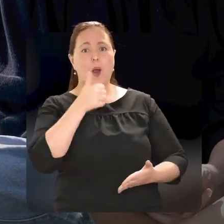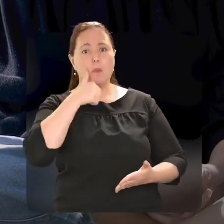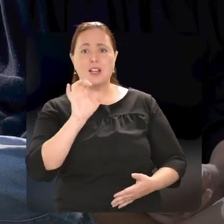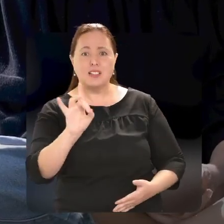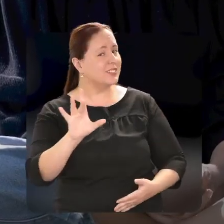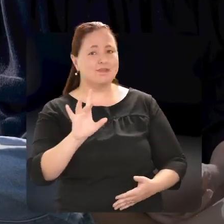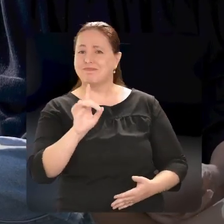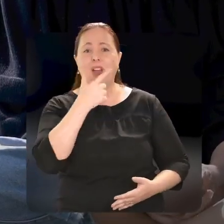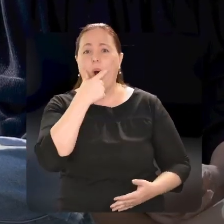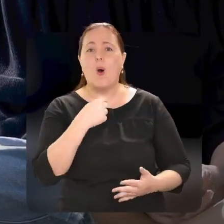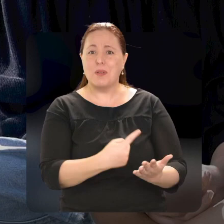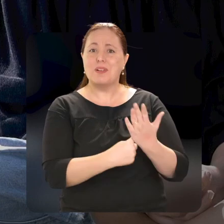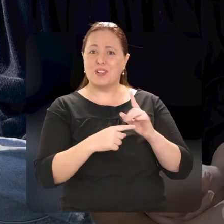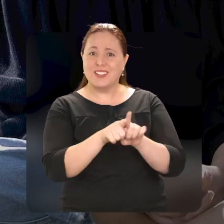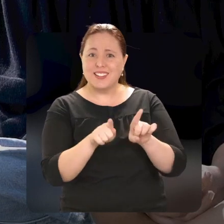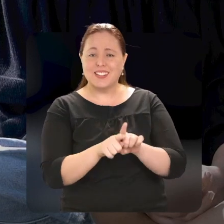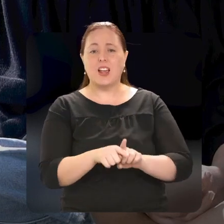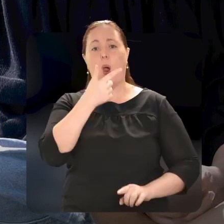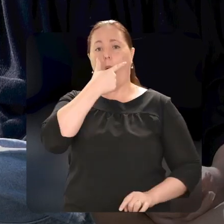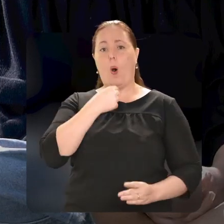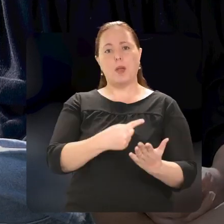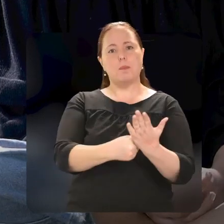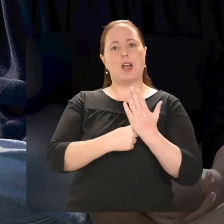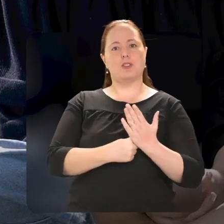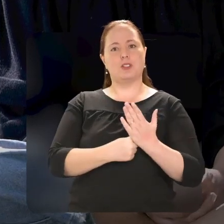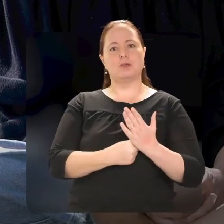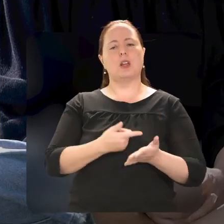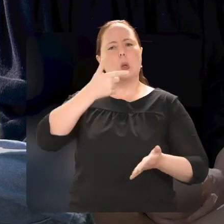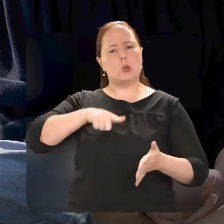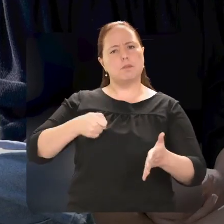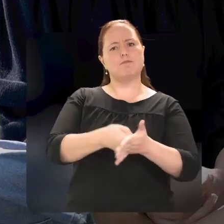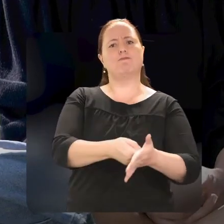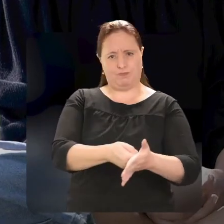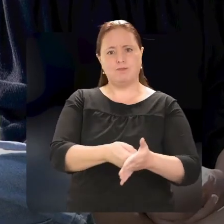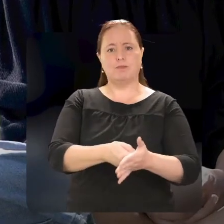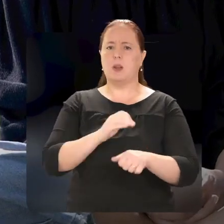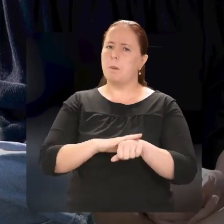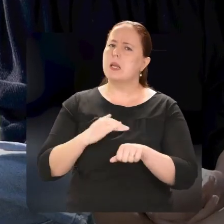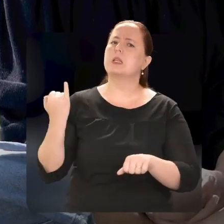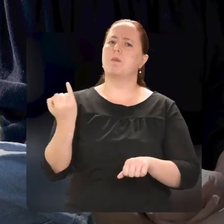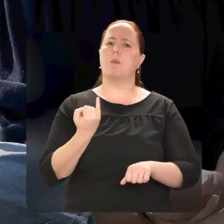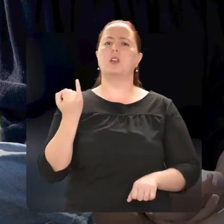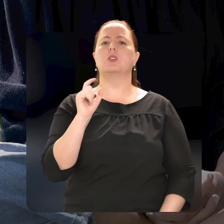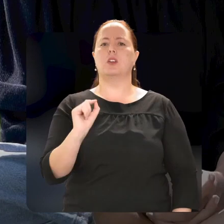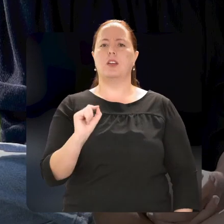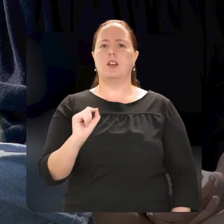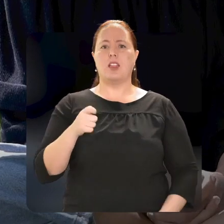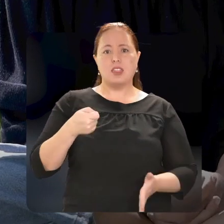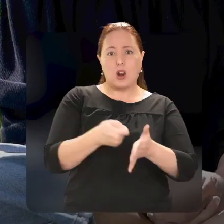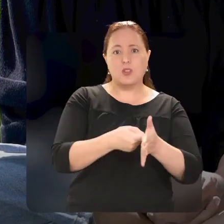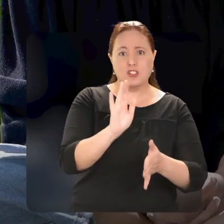por mulheres, mas por homens. Esses homens, eles me ajudaram a fazer essa denúncia. E o mais importante de